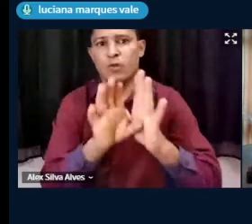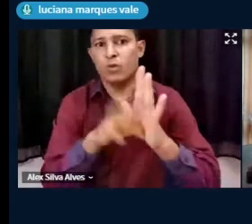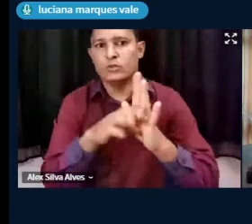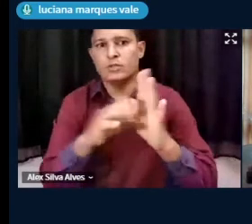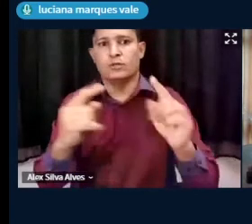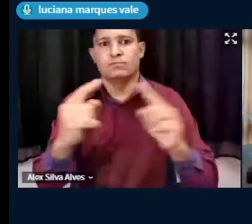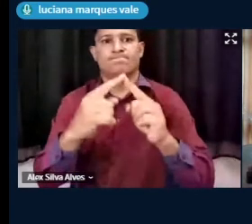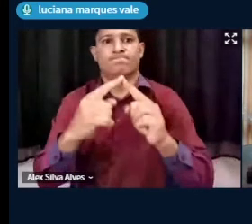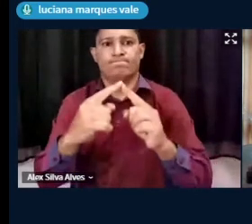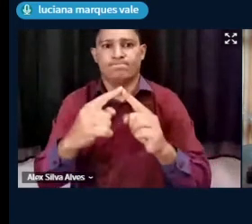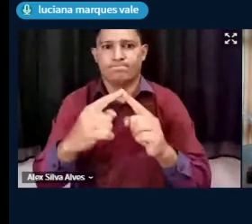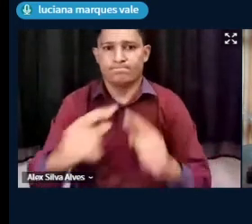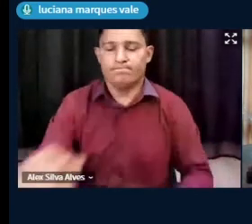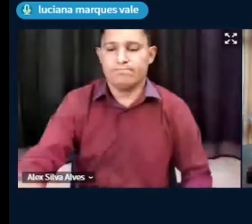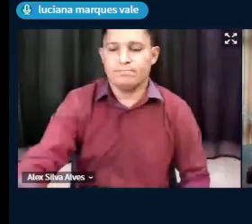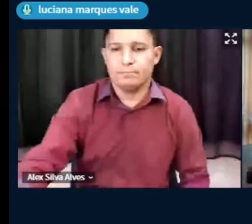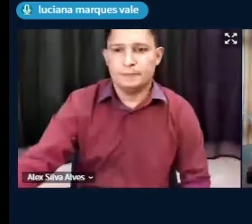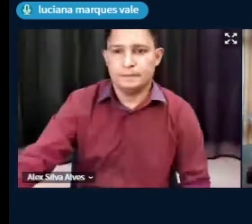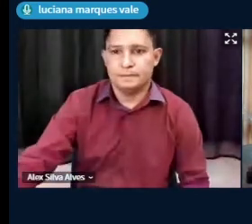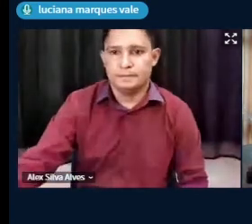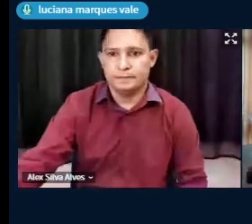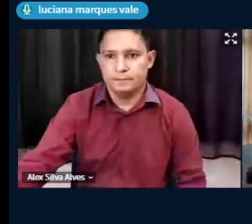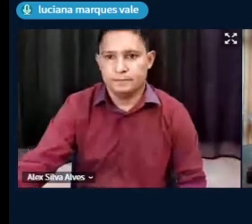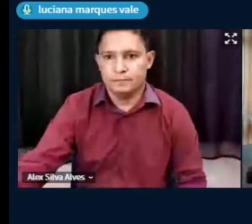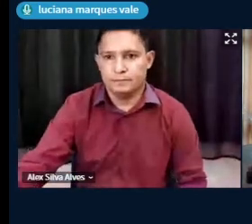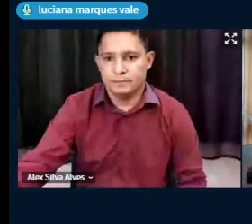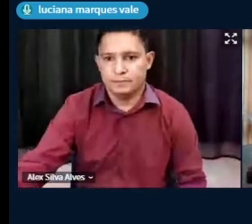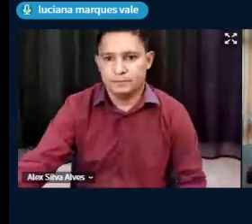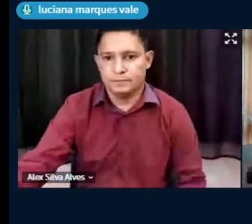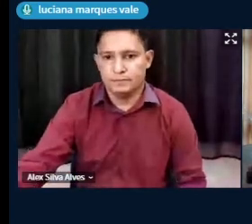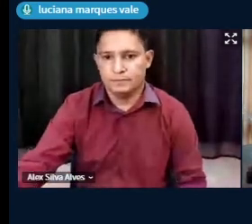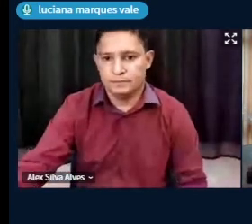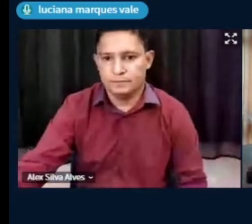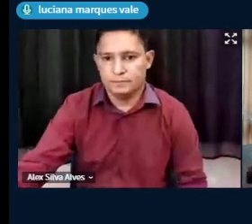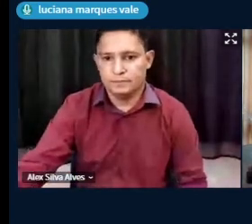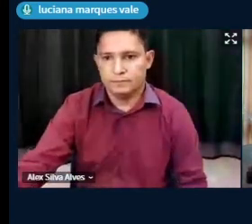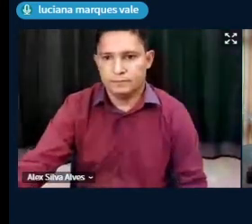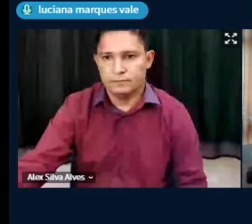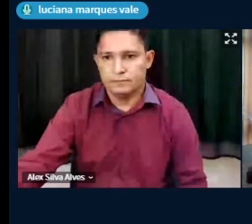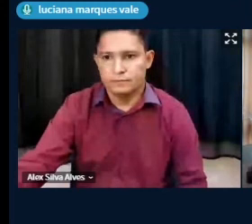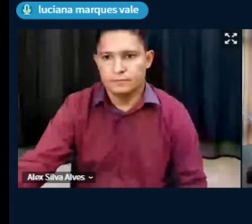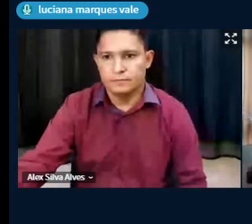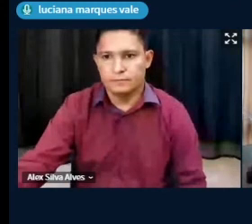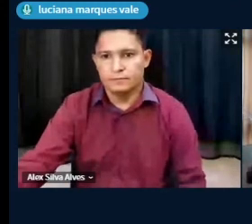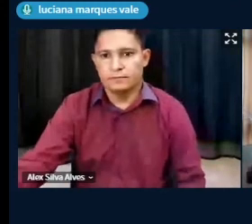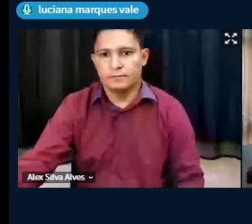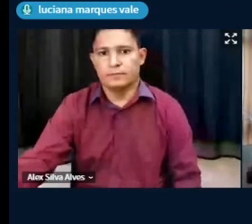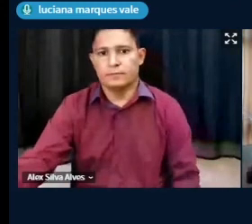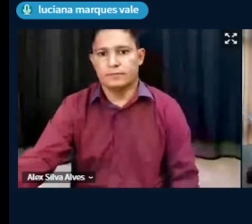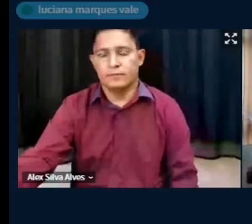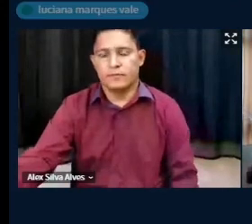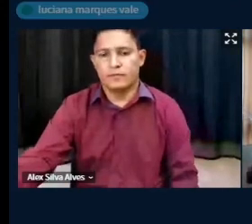outra forma não condiz com o sinal termo da área de informática, por isso a necessidade de criação do mesmo.